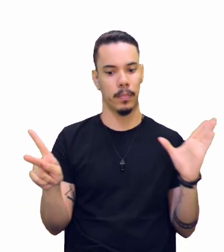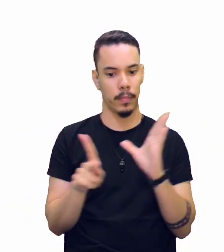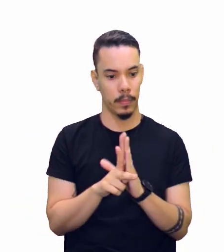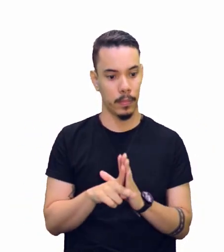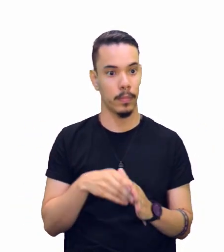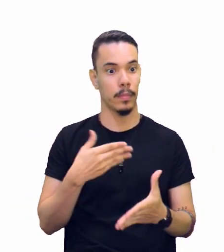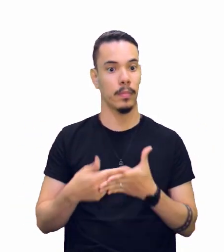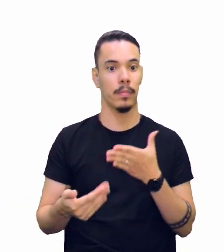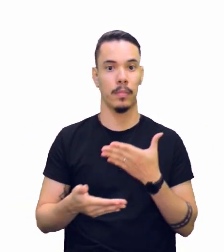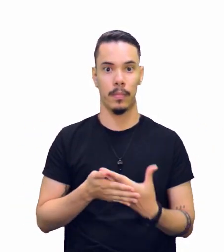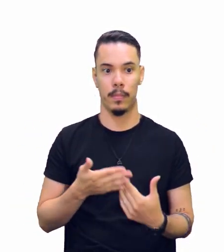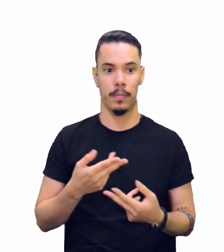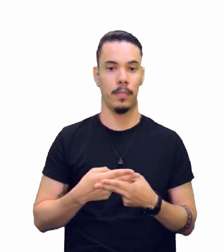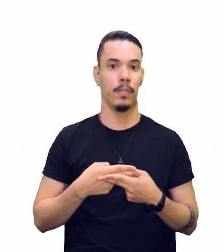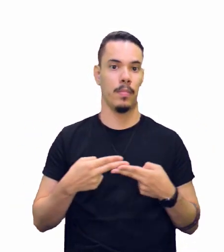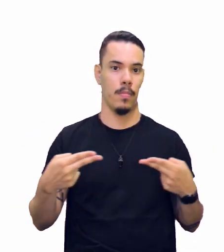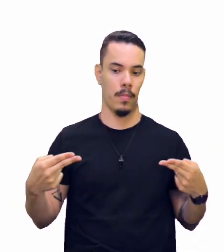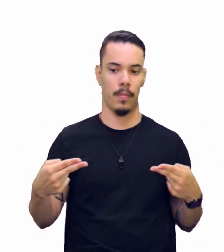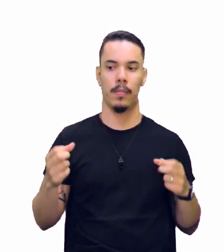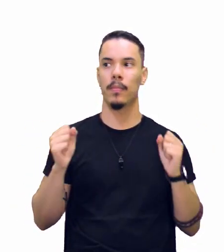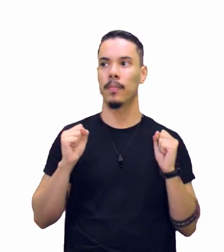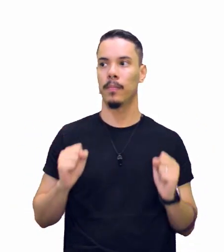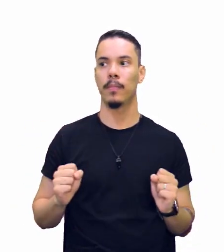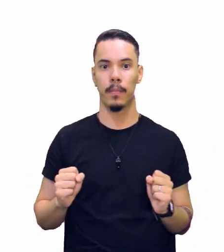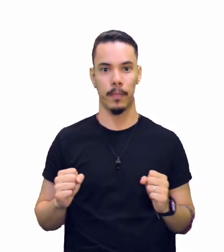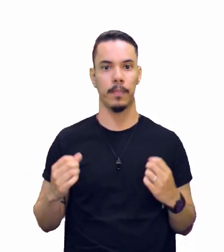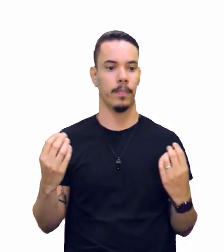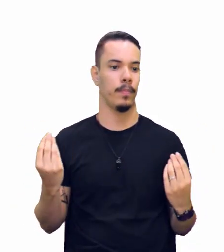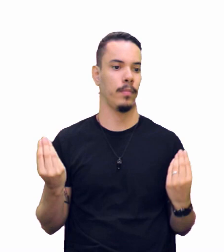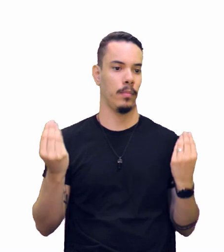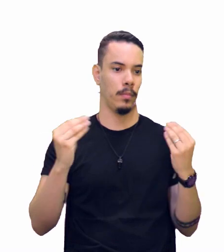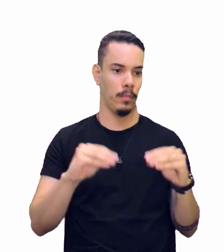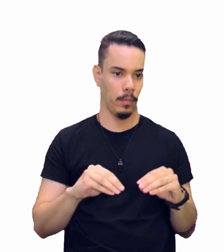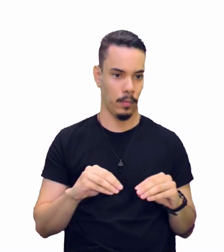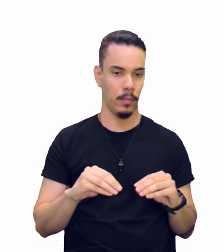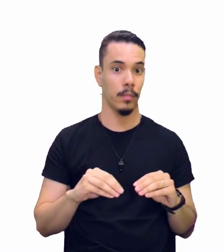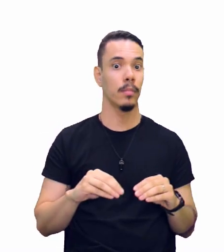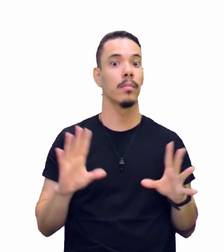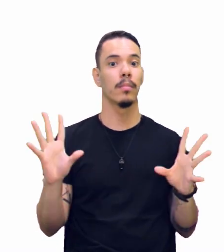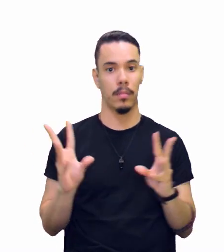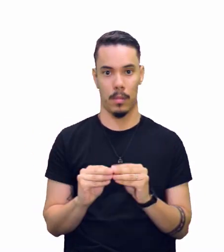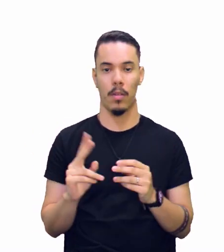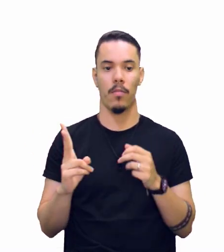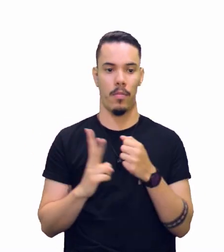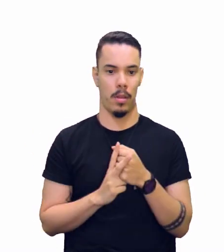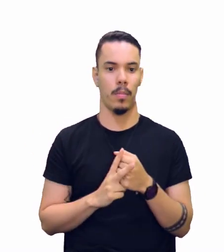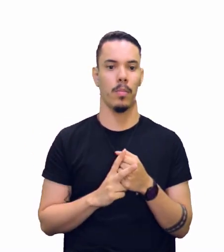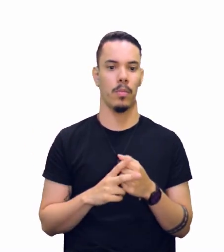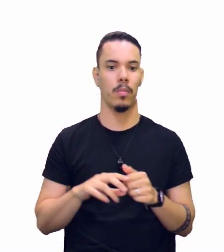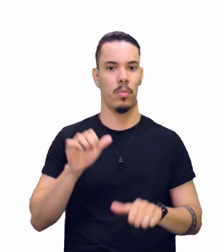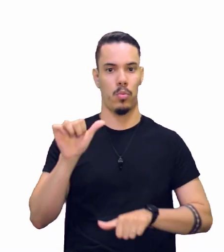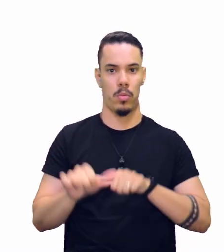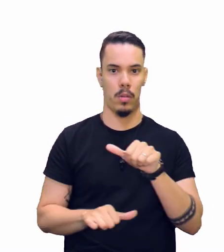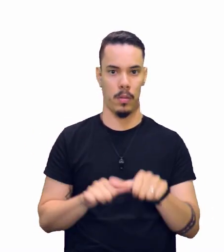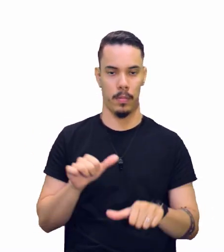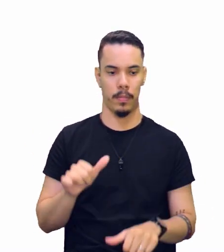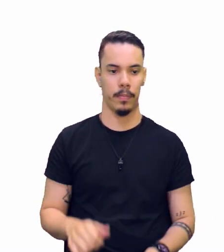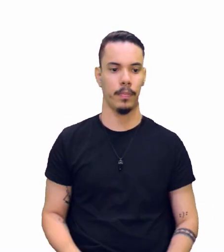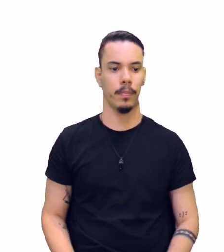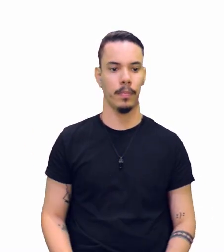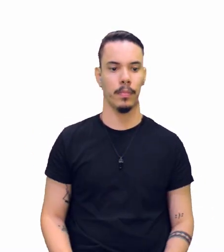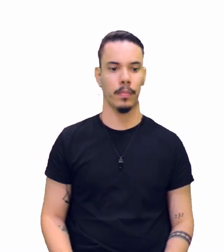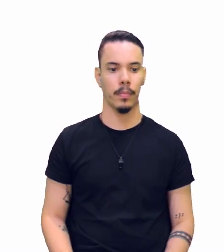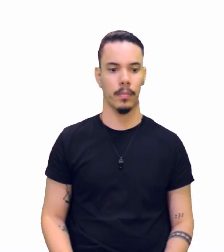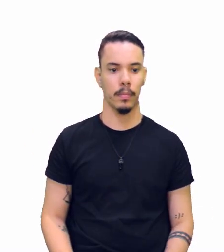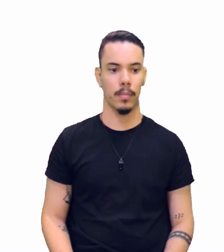qualquer coisa que vai designar ele estando na terceira pessoa do singular, aí sim o seu verbo iria dar uma alterada. Mas não é o